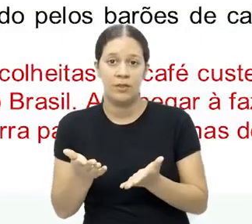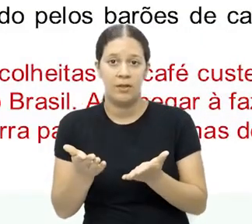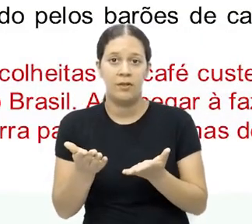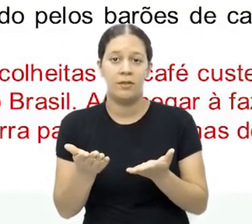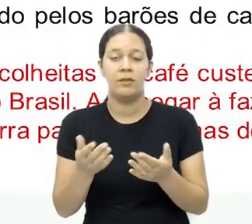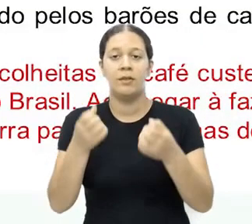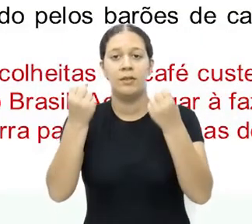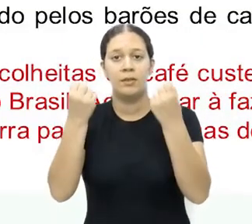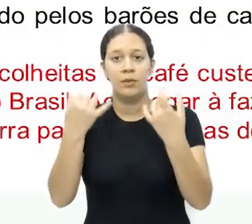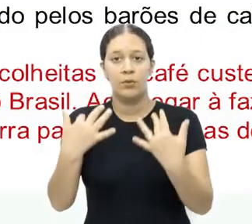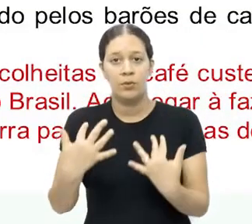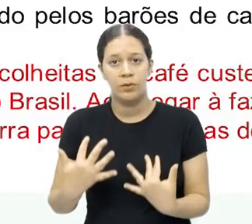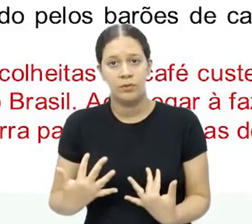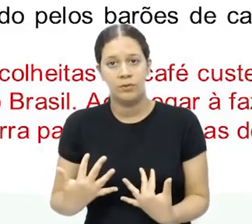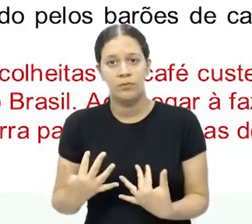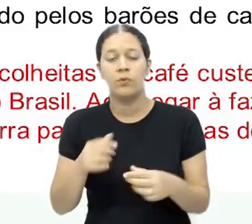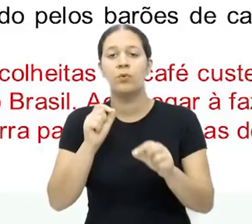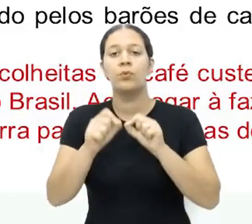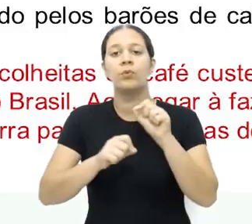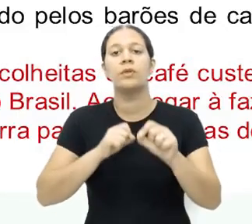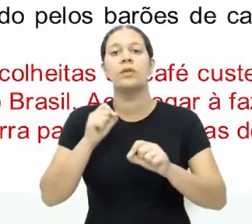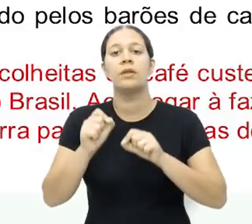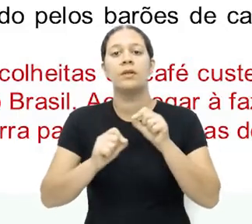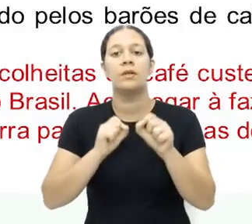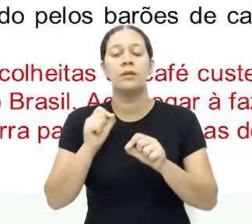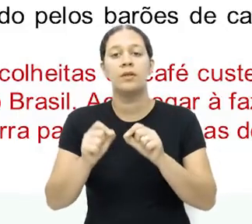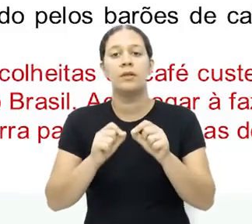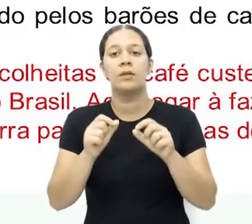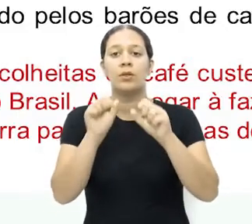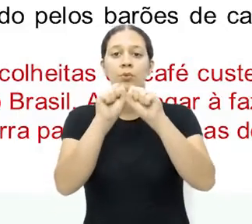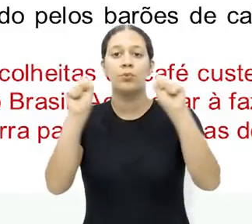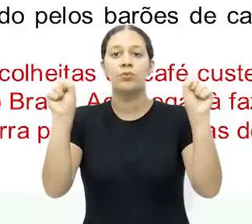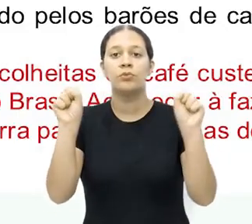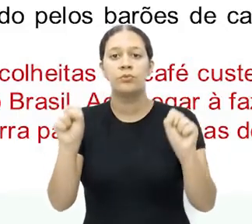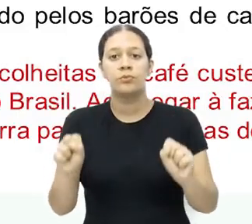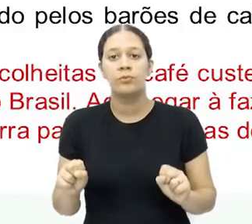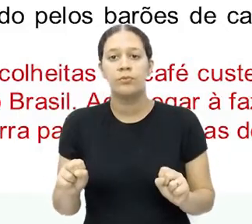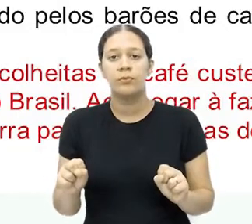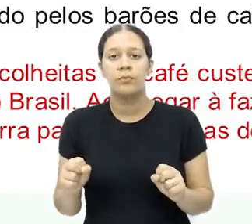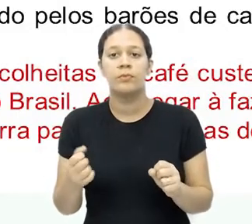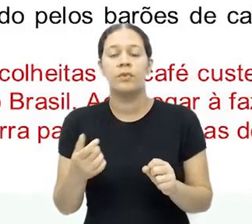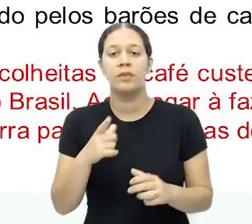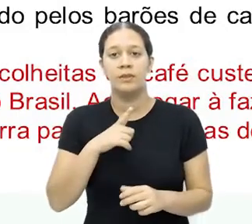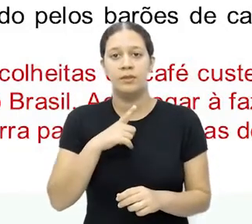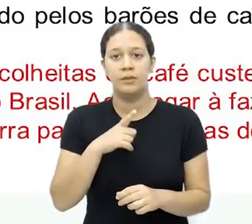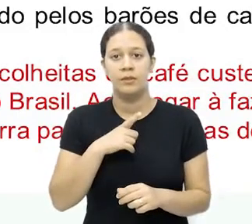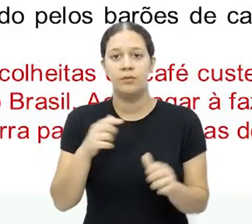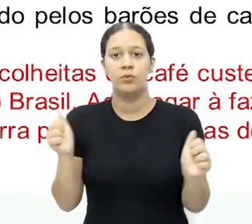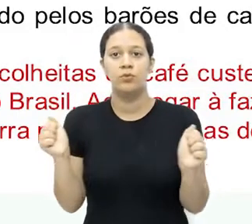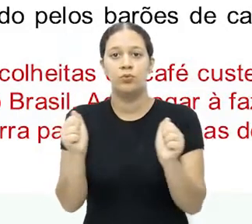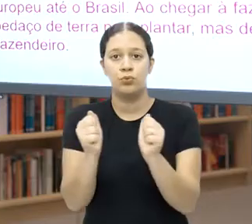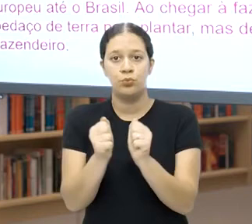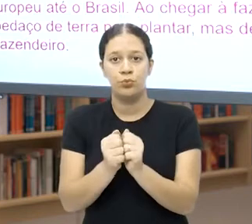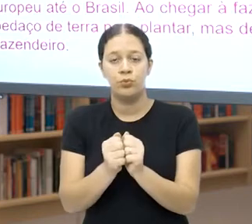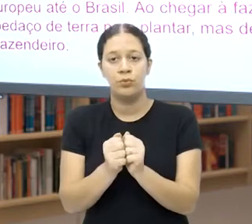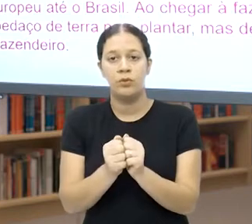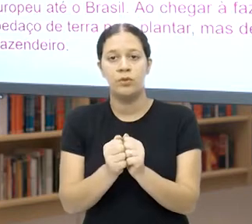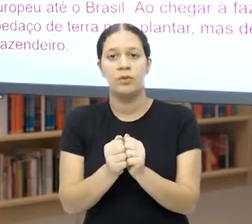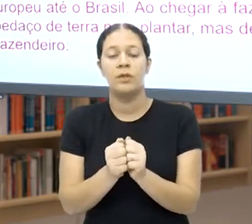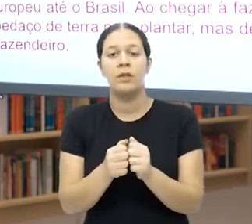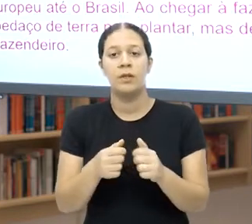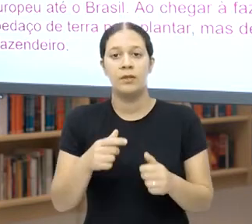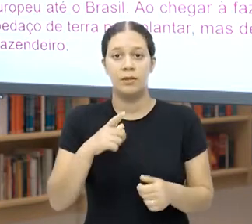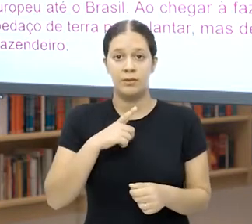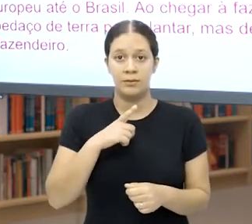outra. Explique o que foi o sistema de parceria praticado pelos